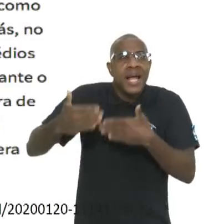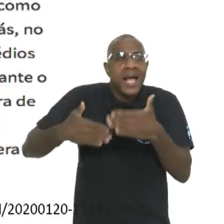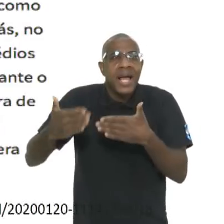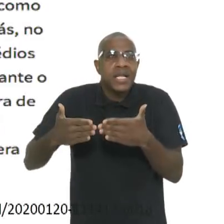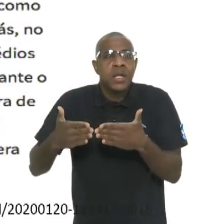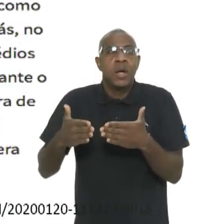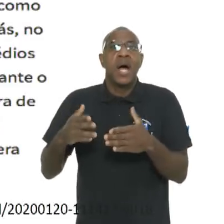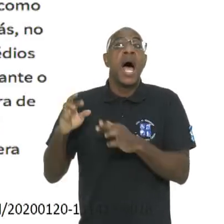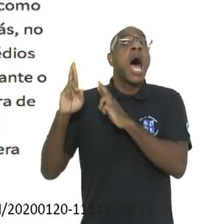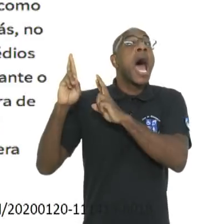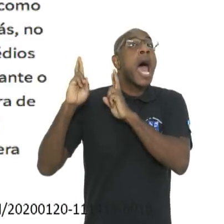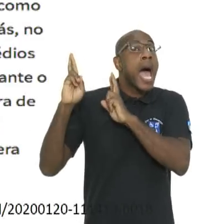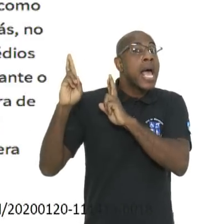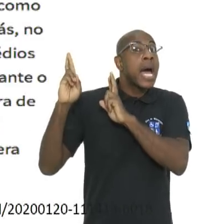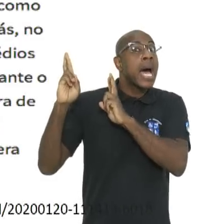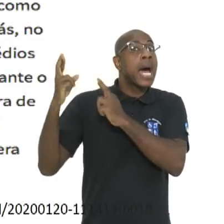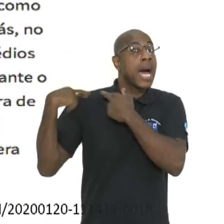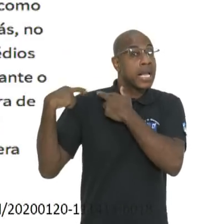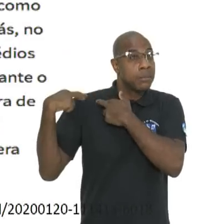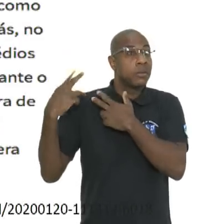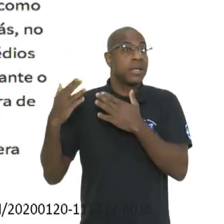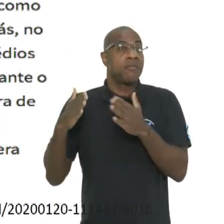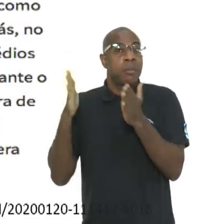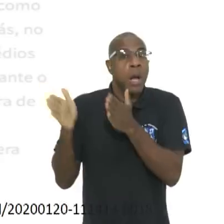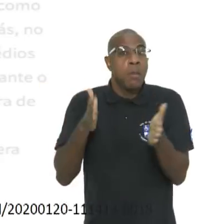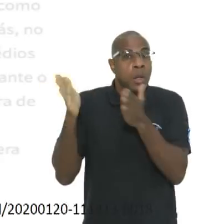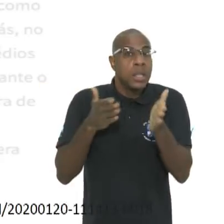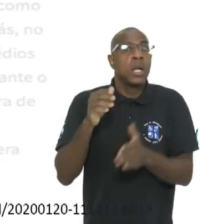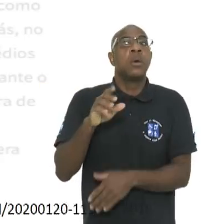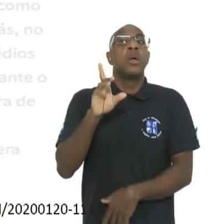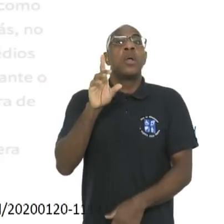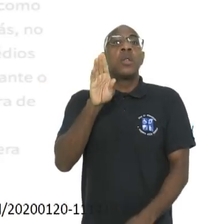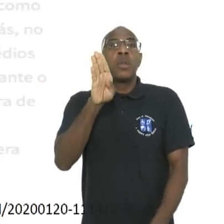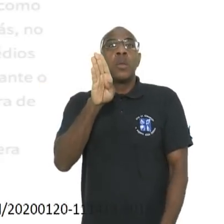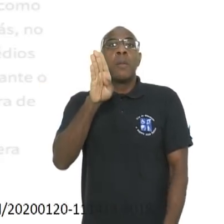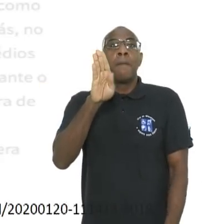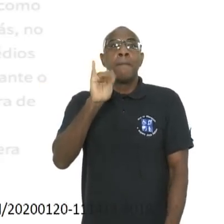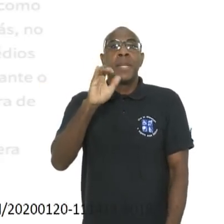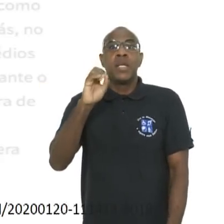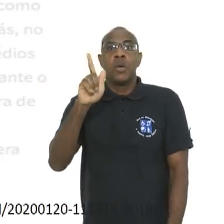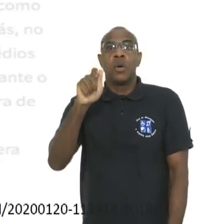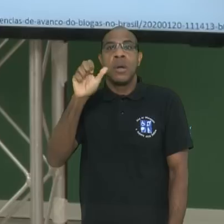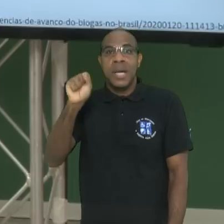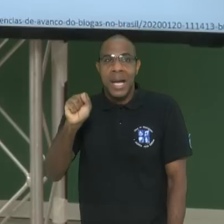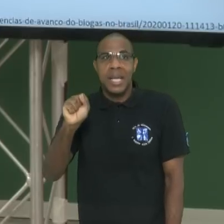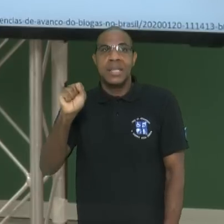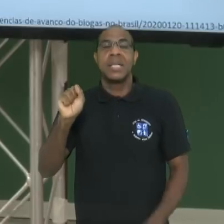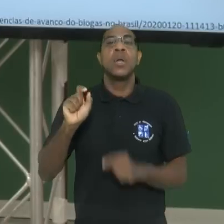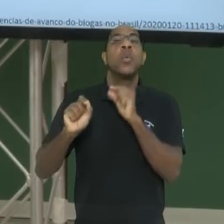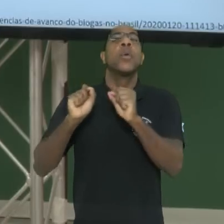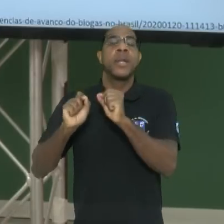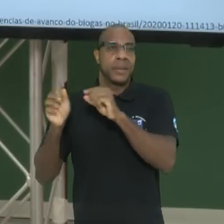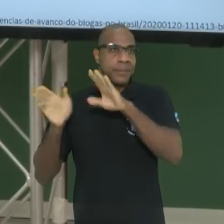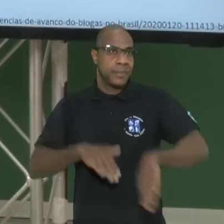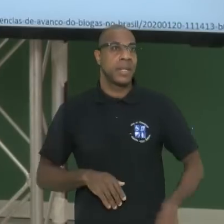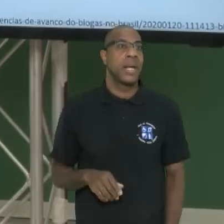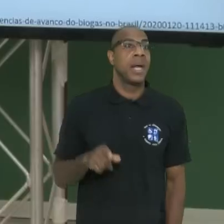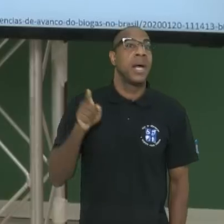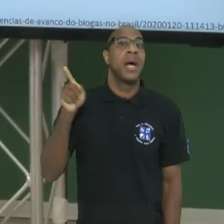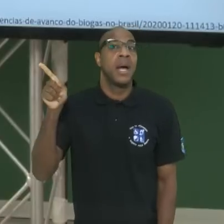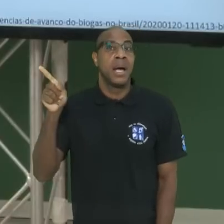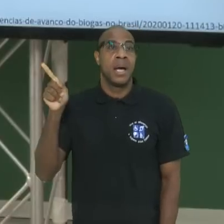processo responsável pela produção do biogás? Muito bem, a decomposição da